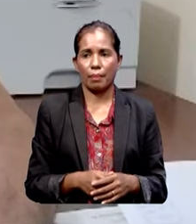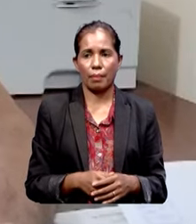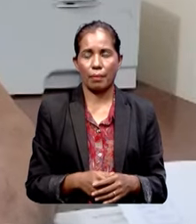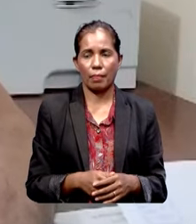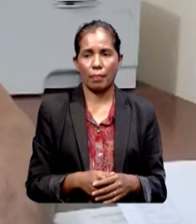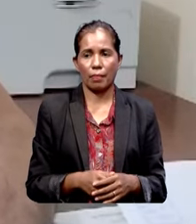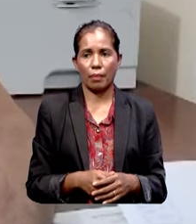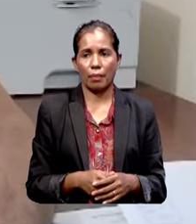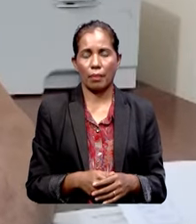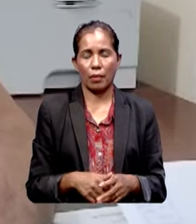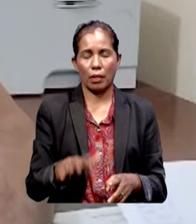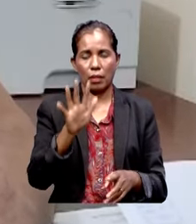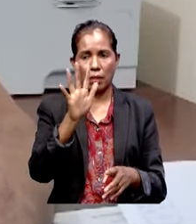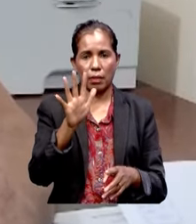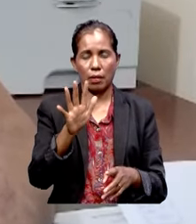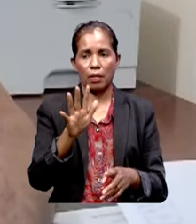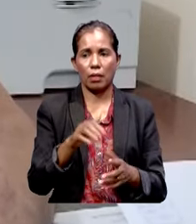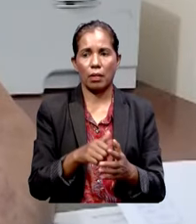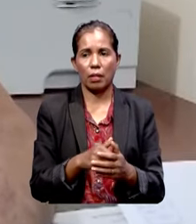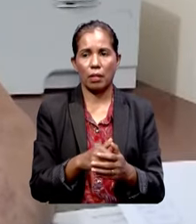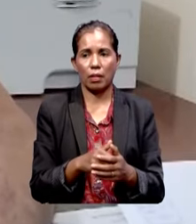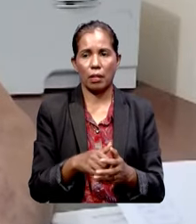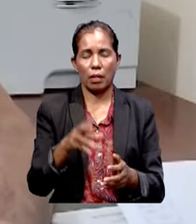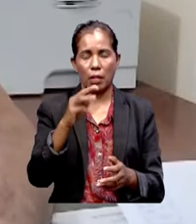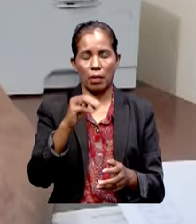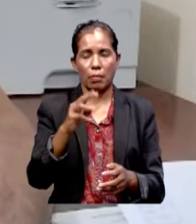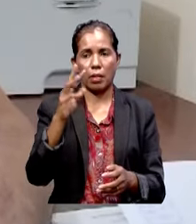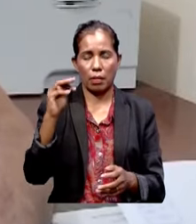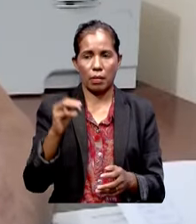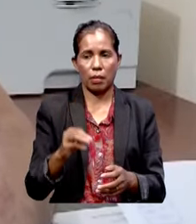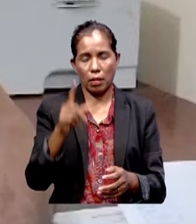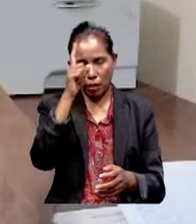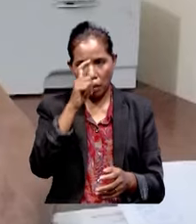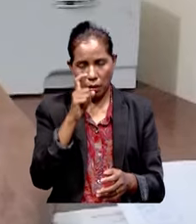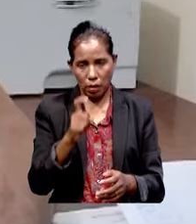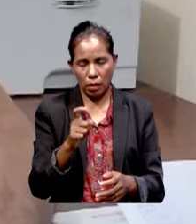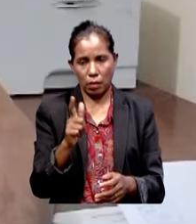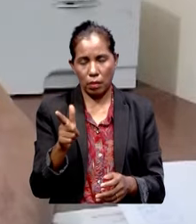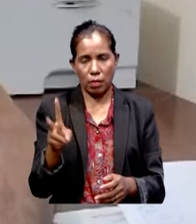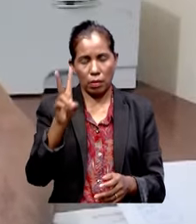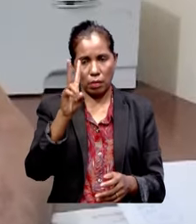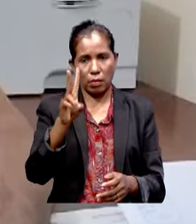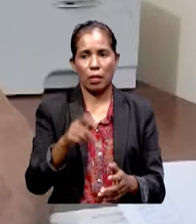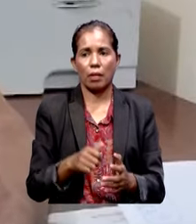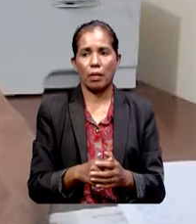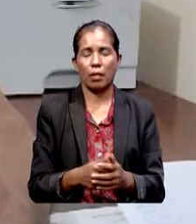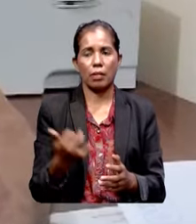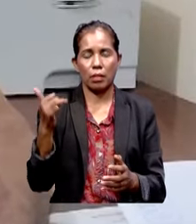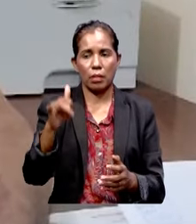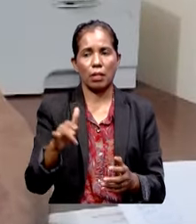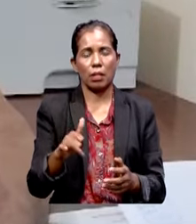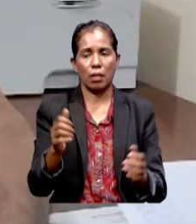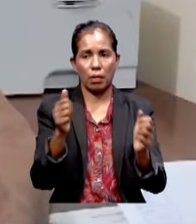I badal limania maka narang Emi Emi idari 23 anos sira nahirne